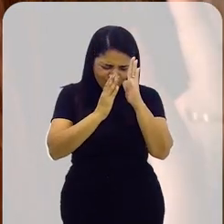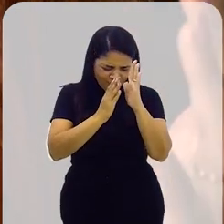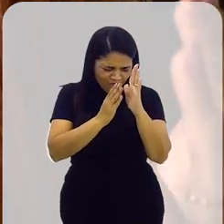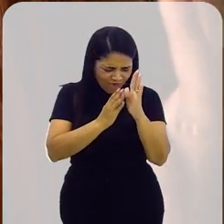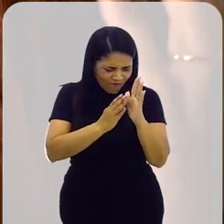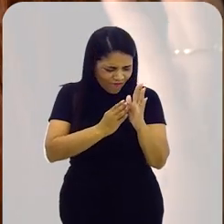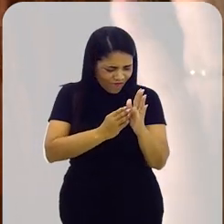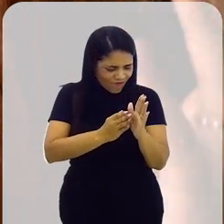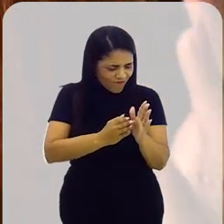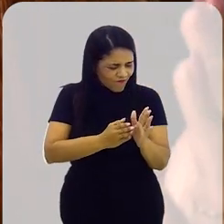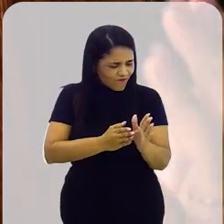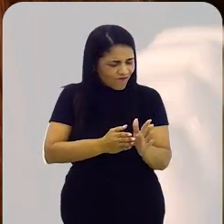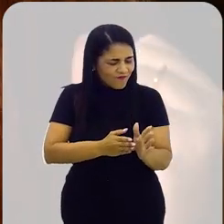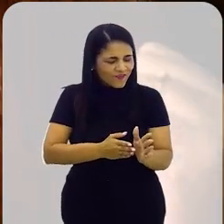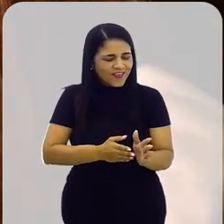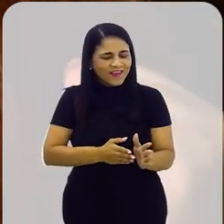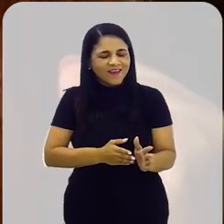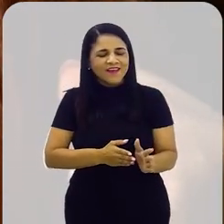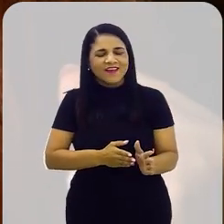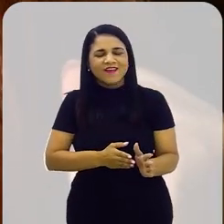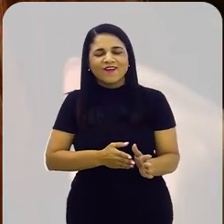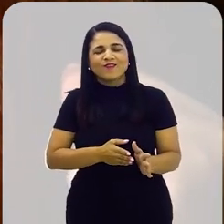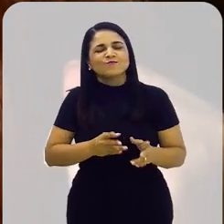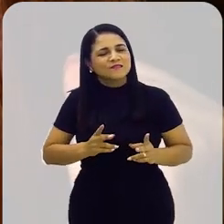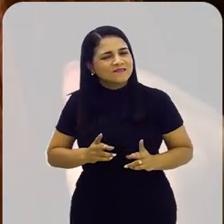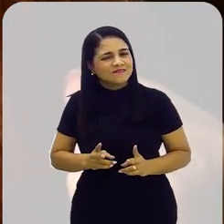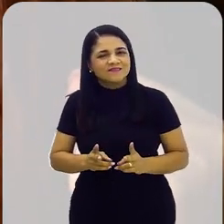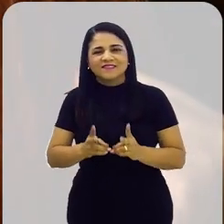em todo tempo.